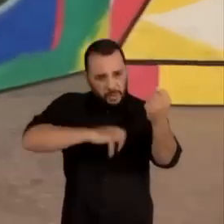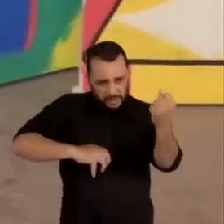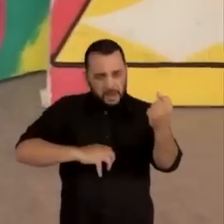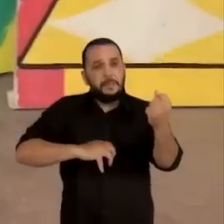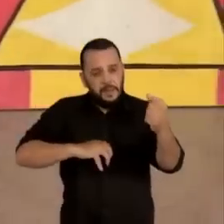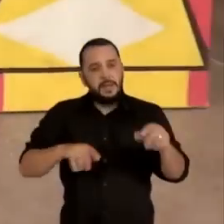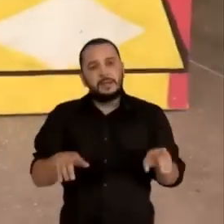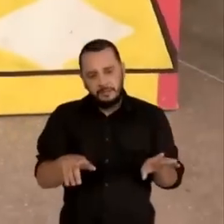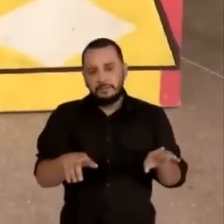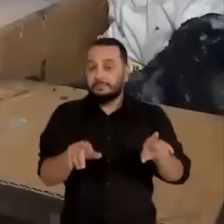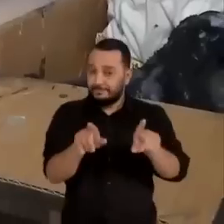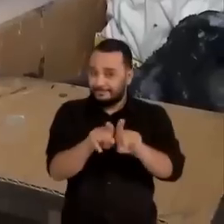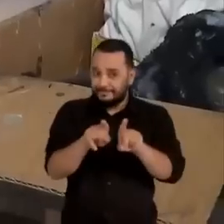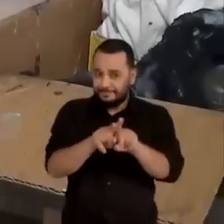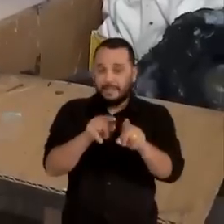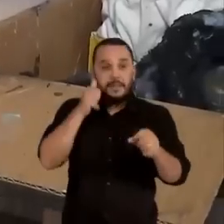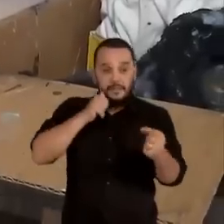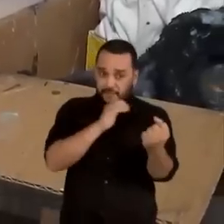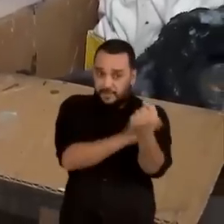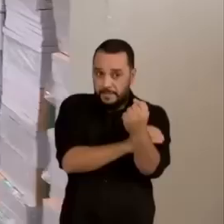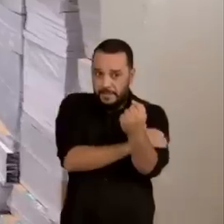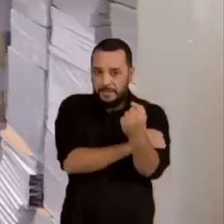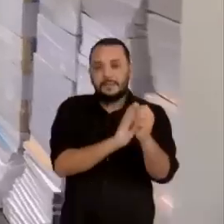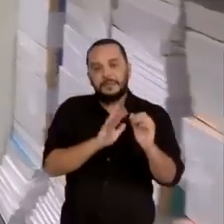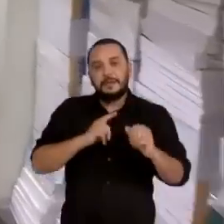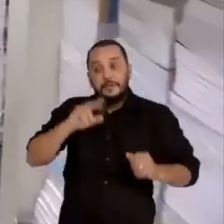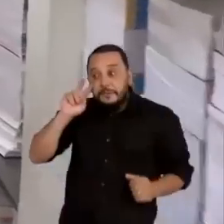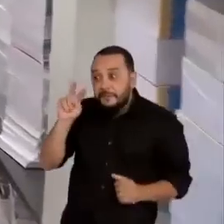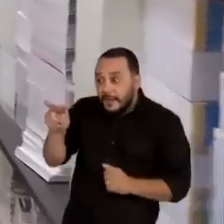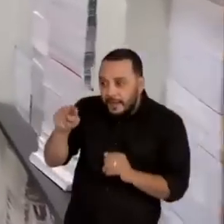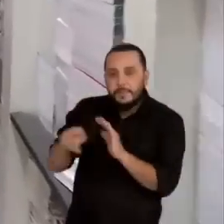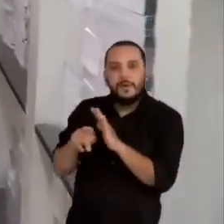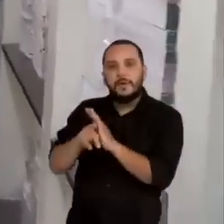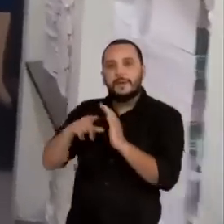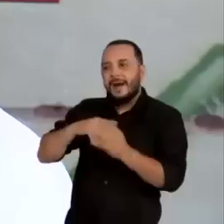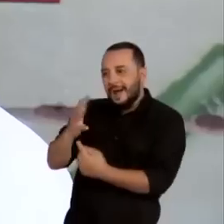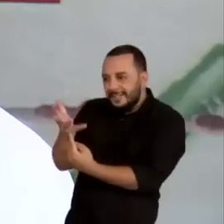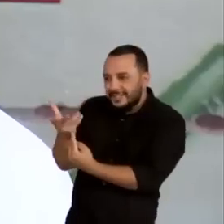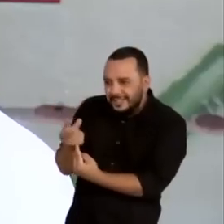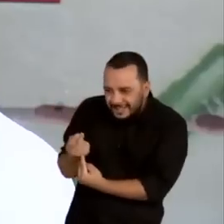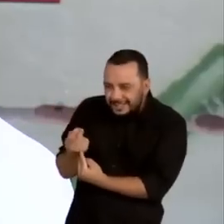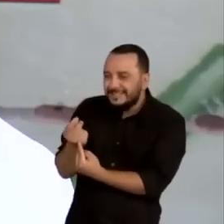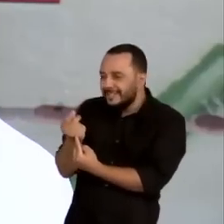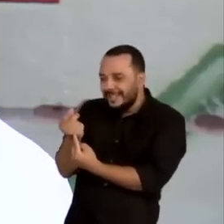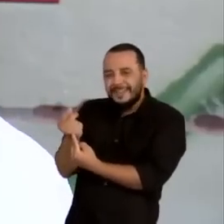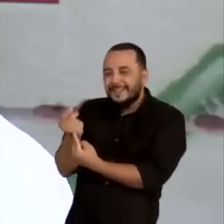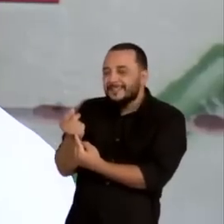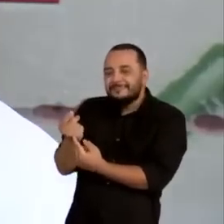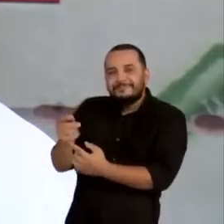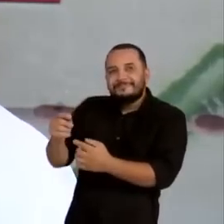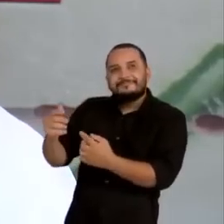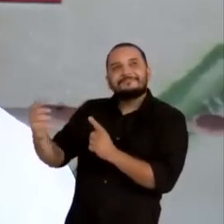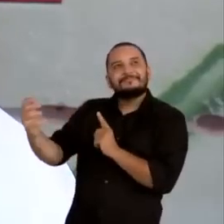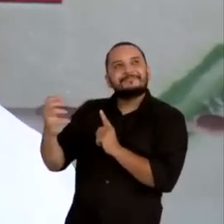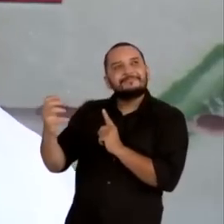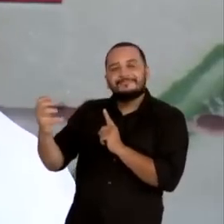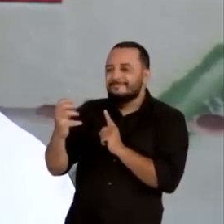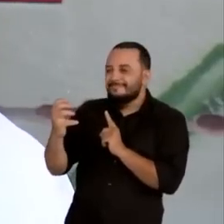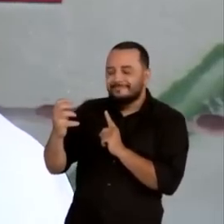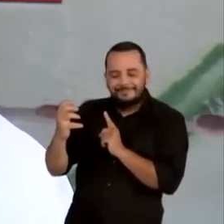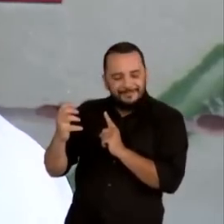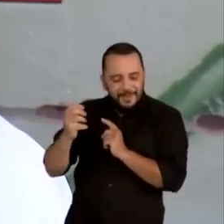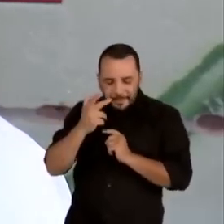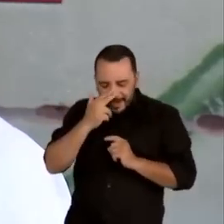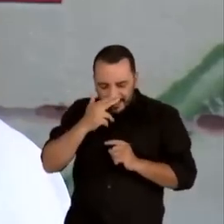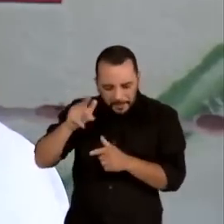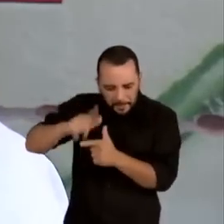arte crescer e ser uma válvula de escape de uma realidade difícil. A arte é como se fosse uma